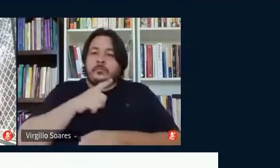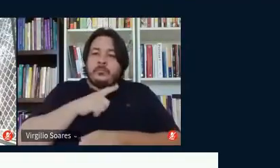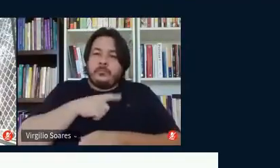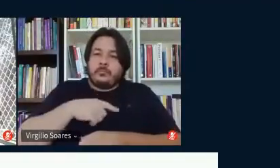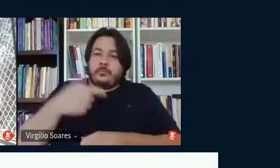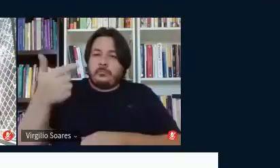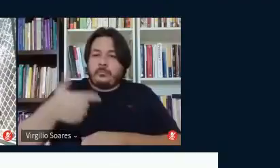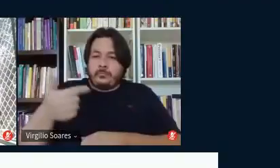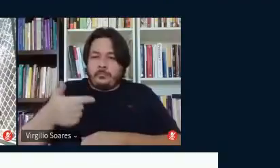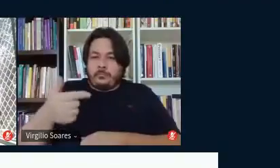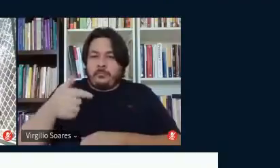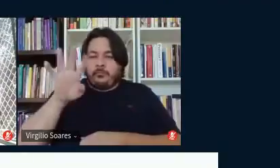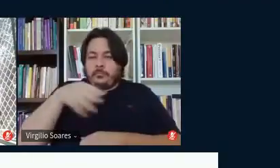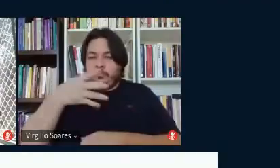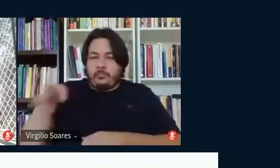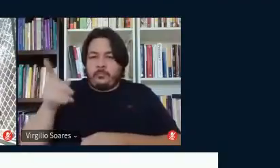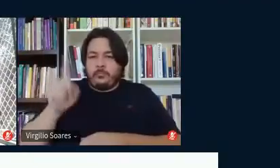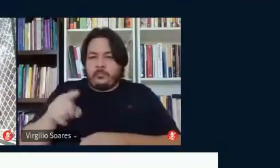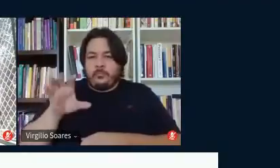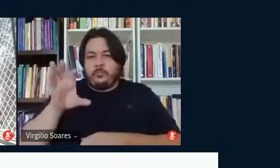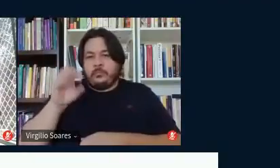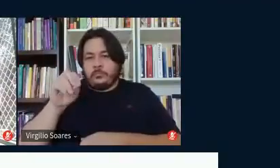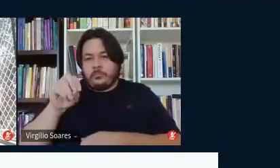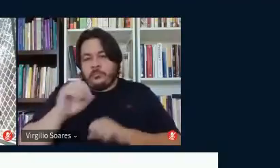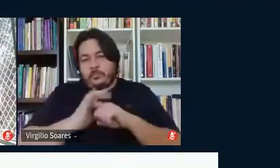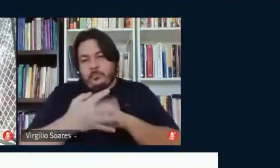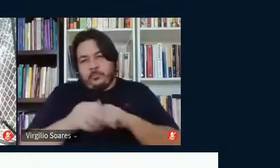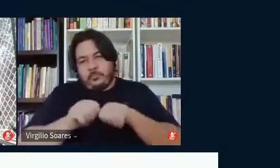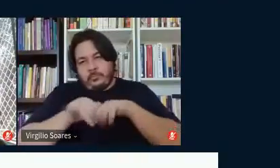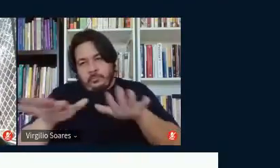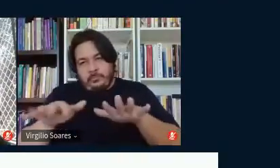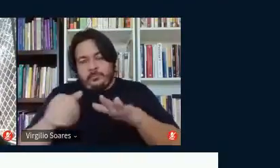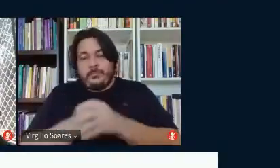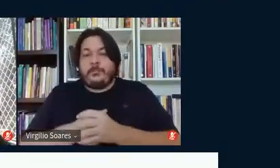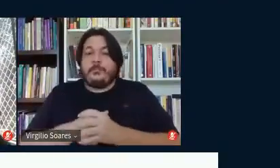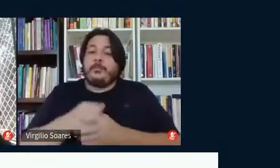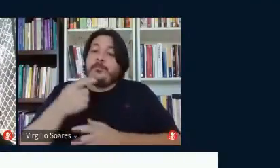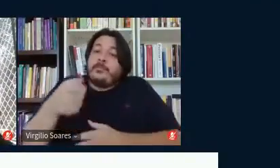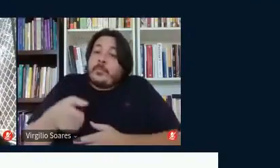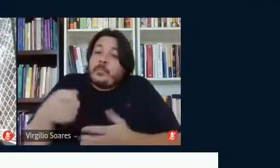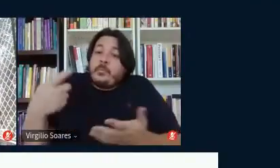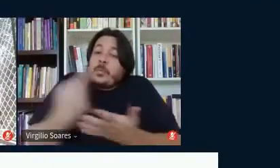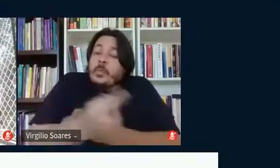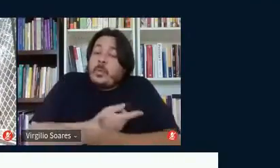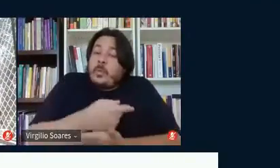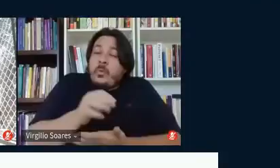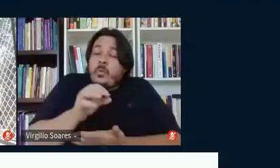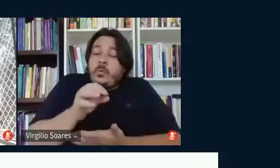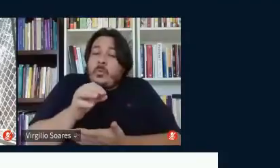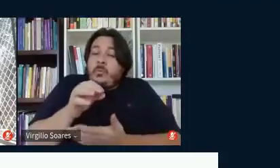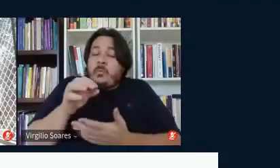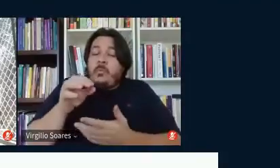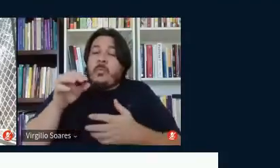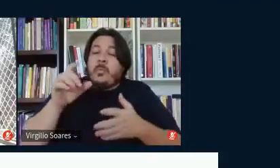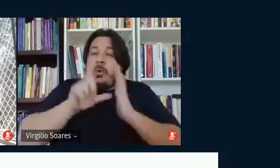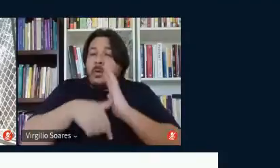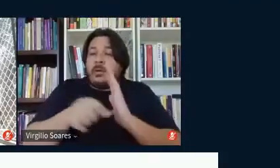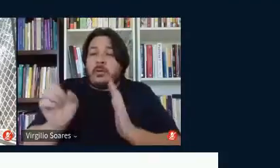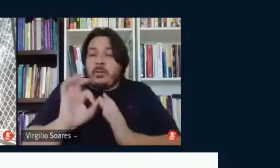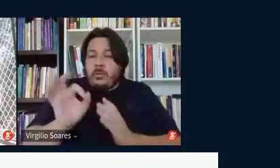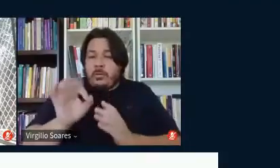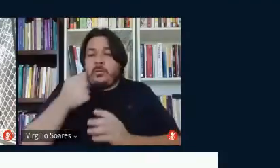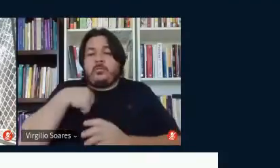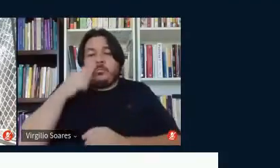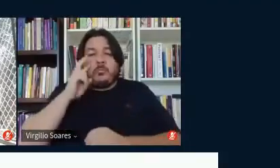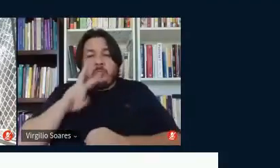quadro epidemiológico, que é a pandemia de Covid-19. Não tardou para que logo a gente percebesse, né, entrevistas, notícias